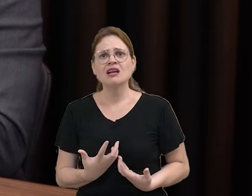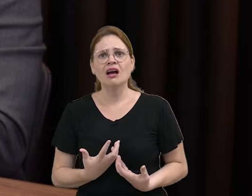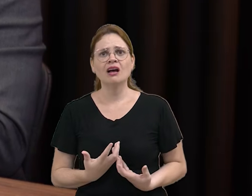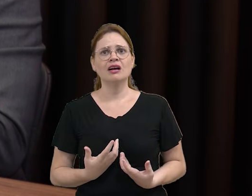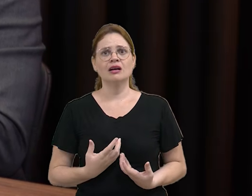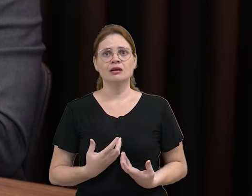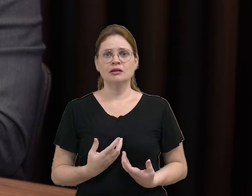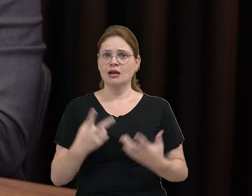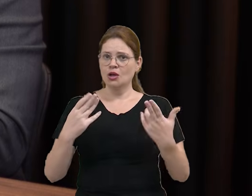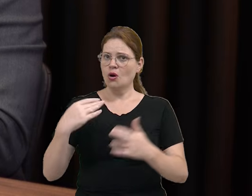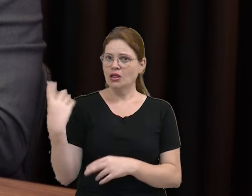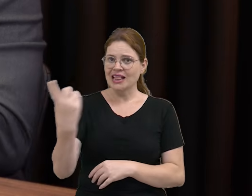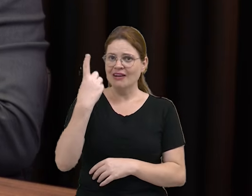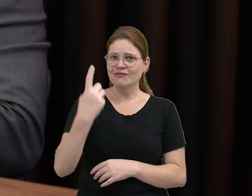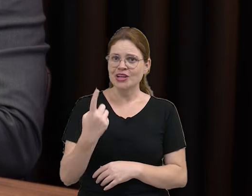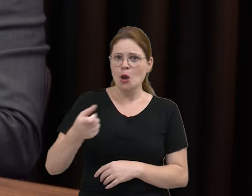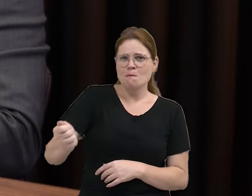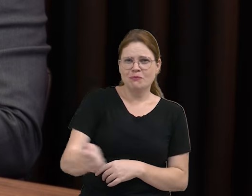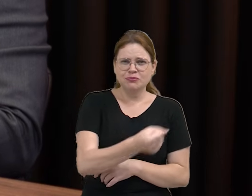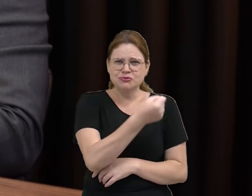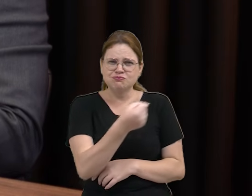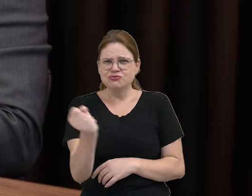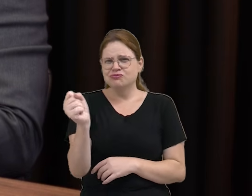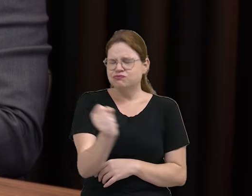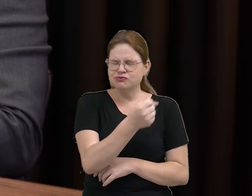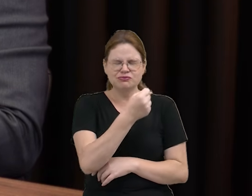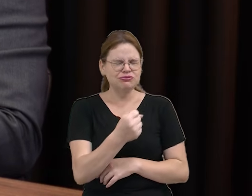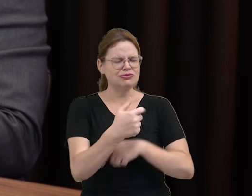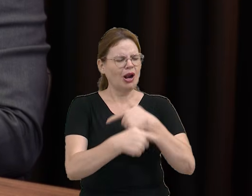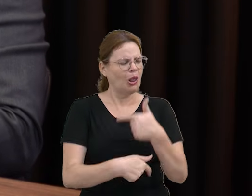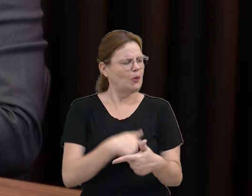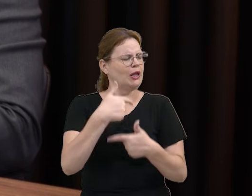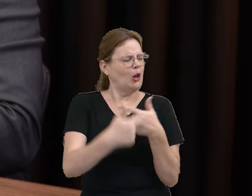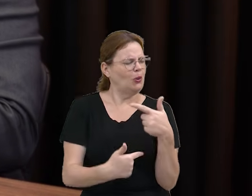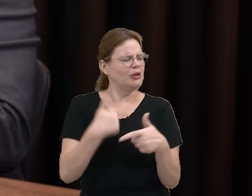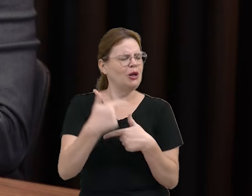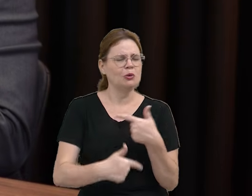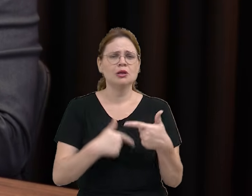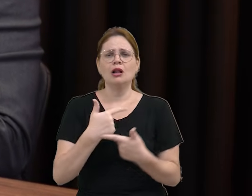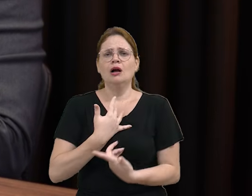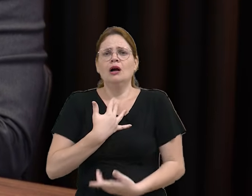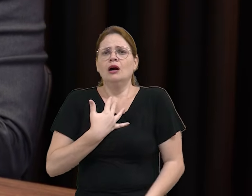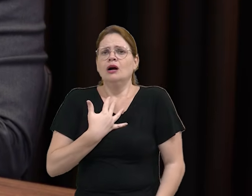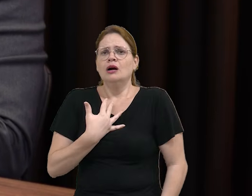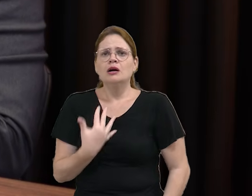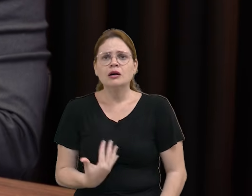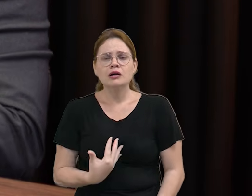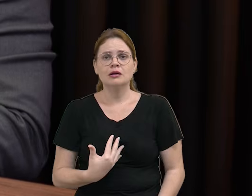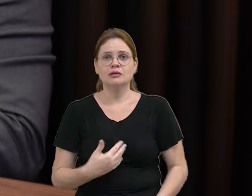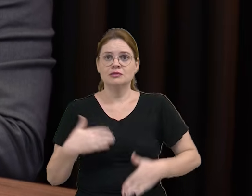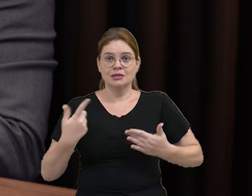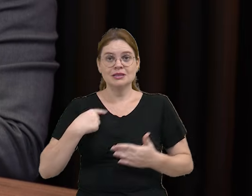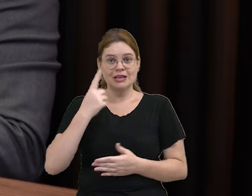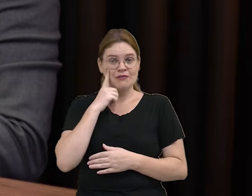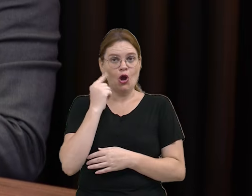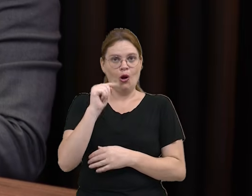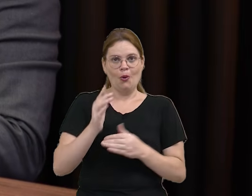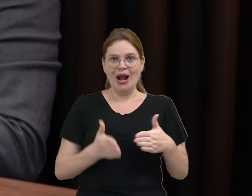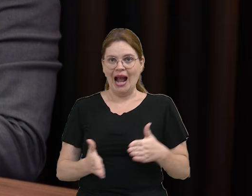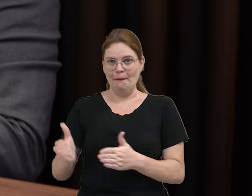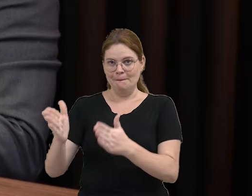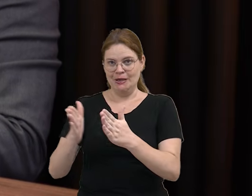cansou. Então, existe uma fragilidade em nós e na nossa fragilidade o Senhor opera. O caminho de um